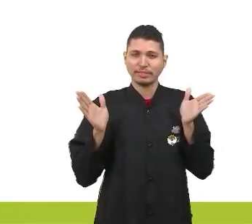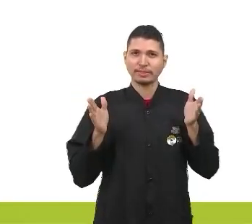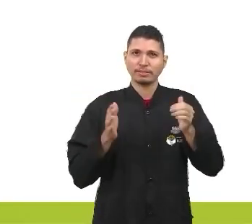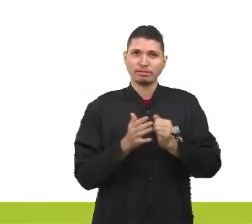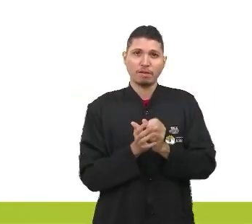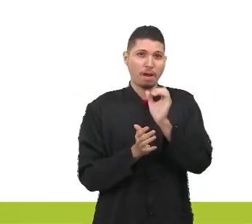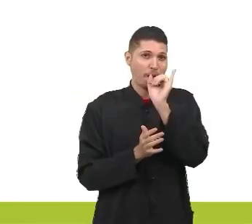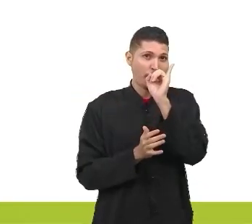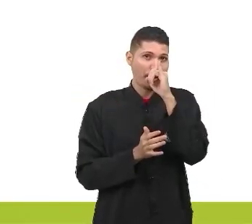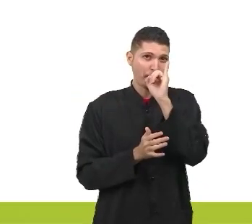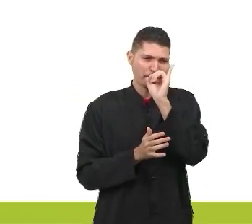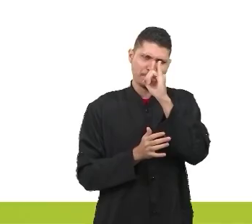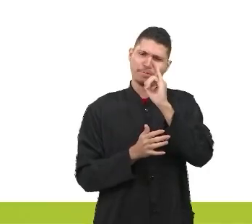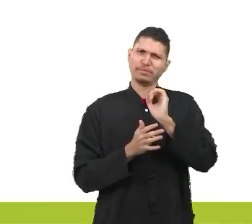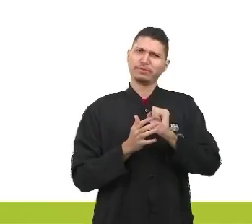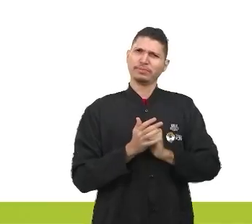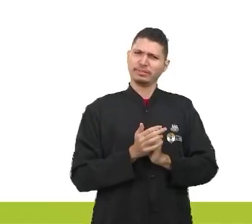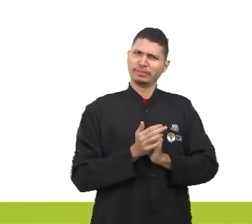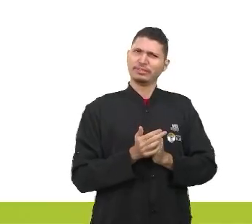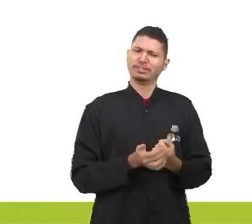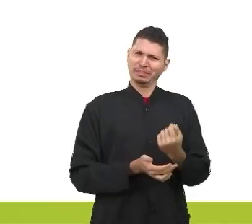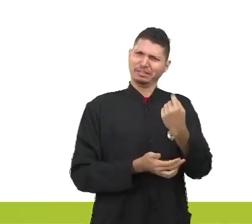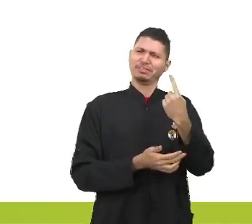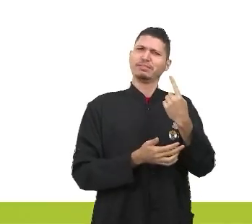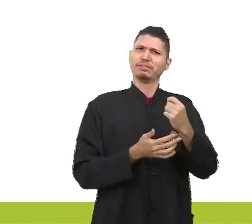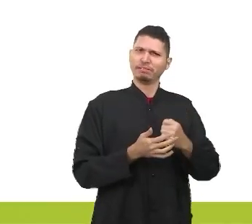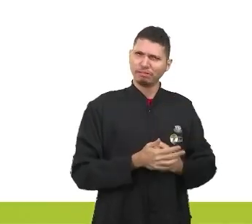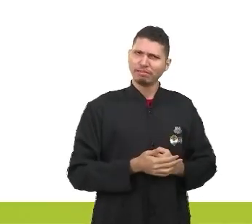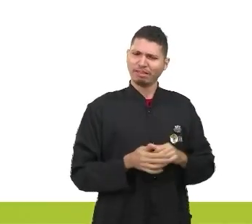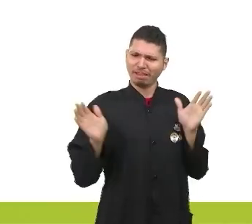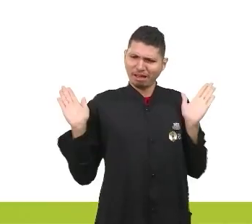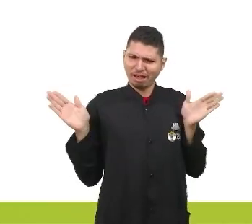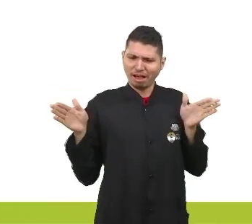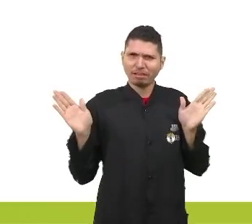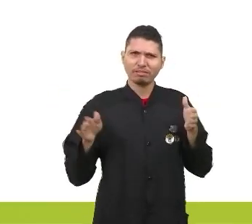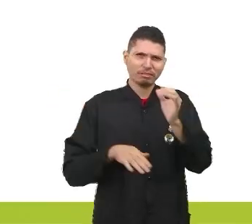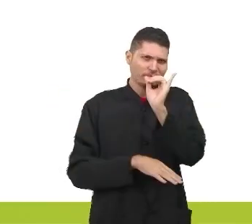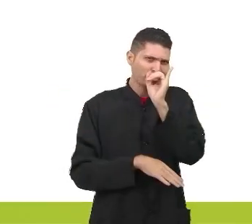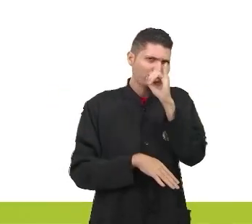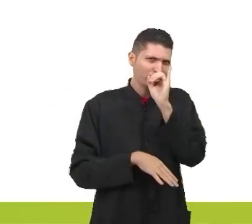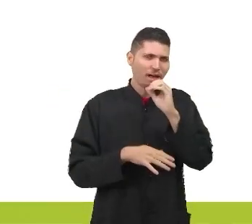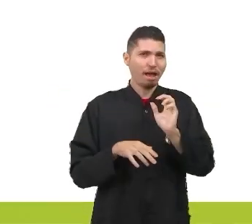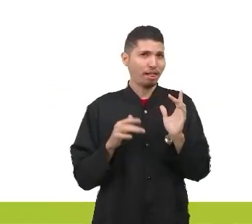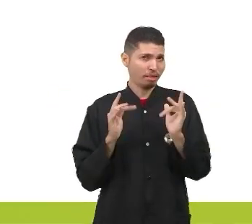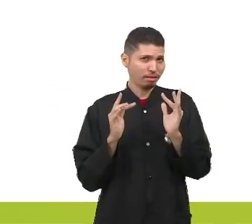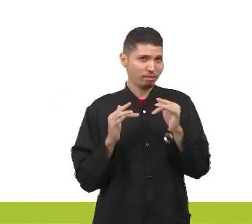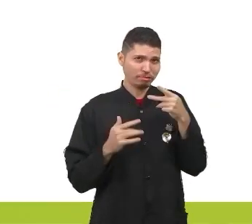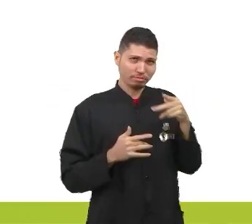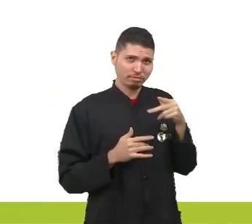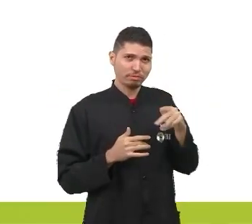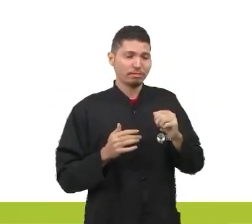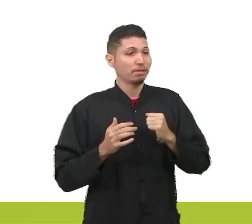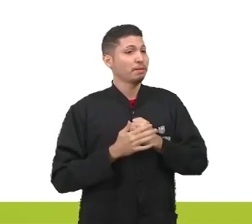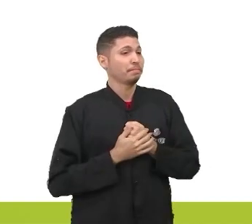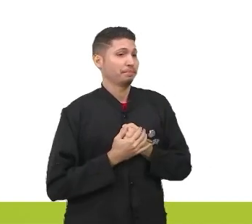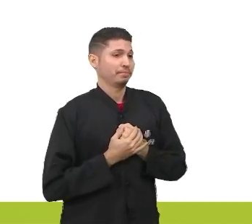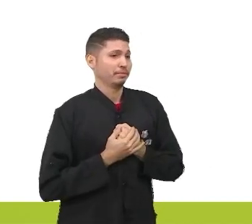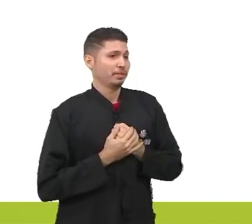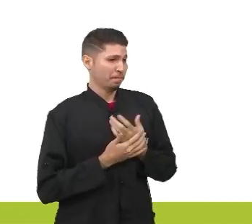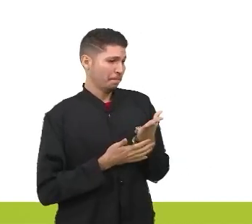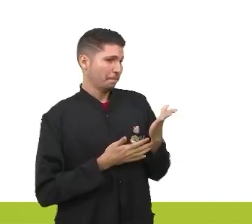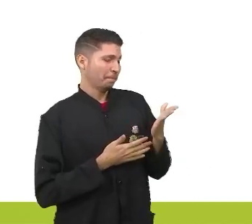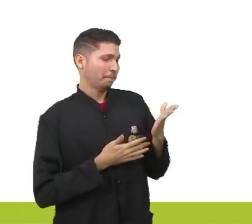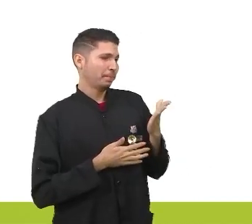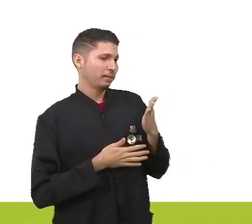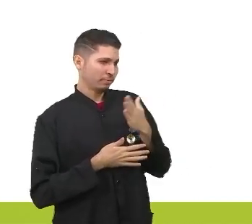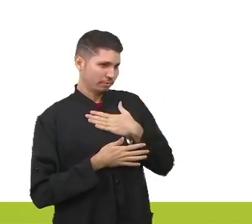amor de Deus, asinhas de porco, e porco tem asa? Aí a namorada dele diz assim, e para mim, coxinhas